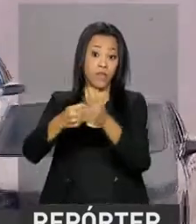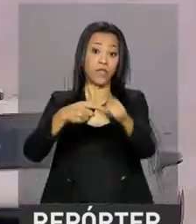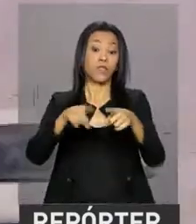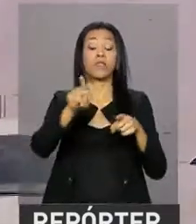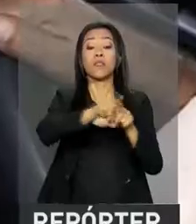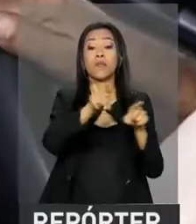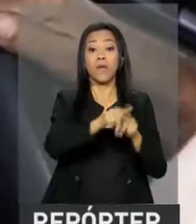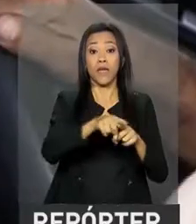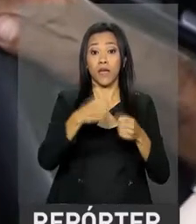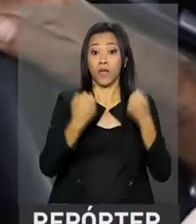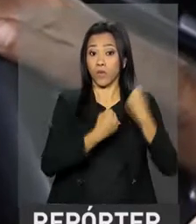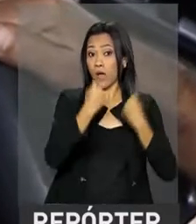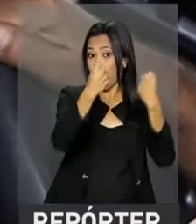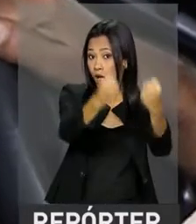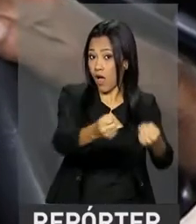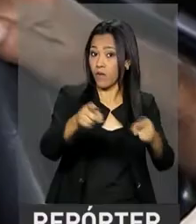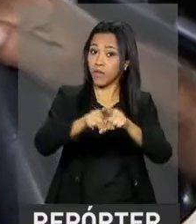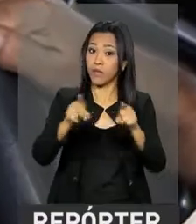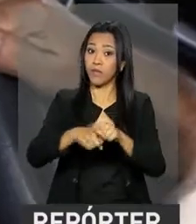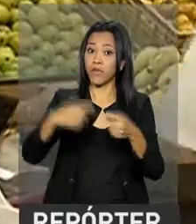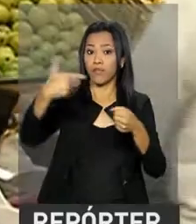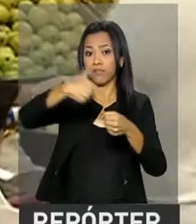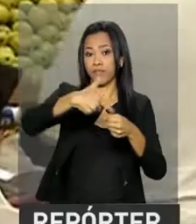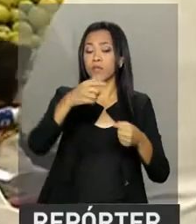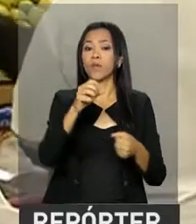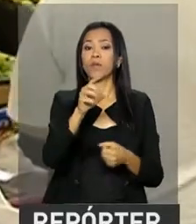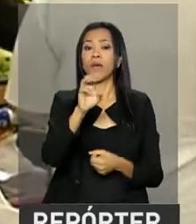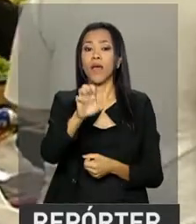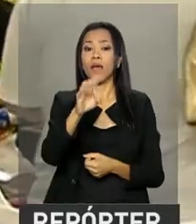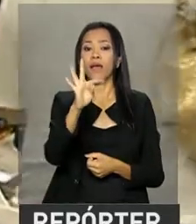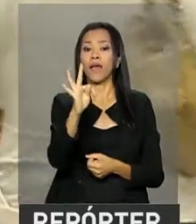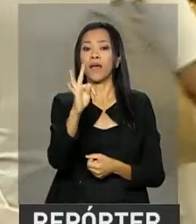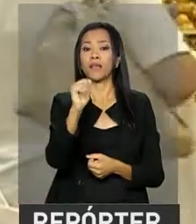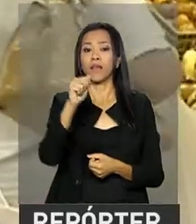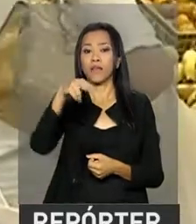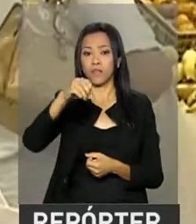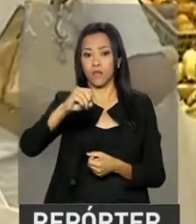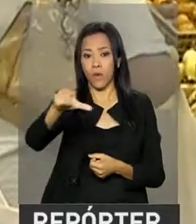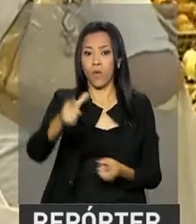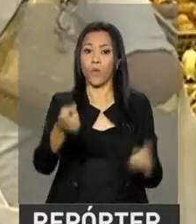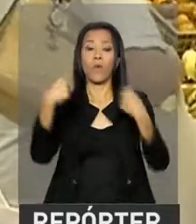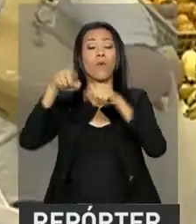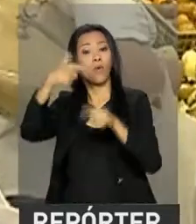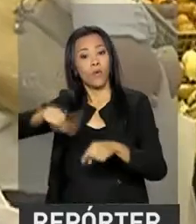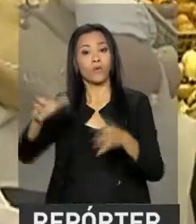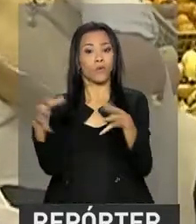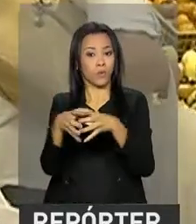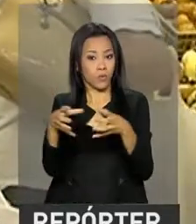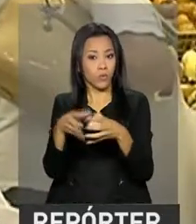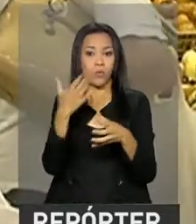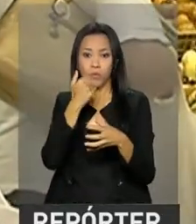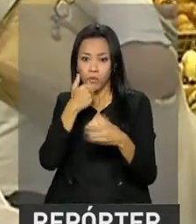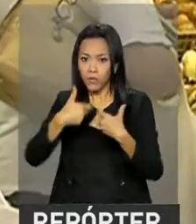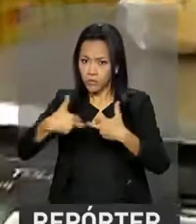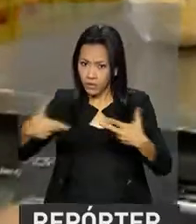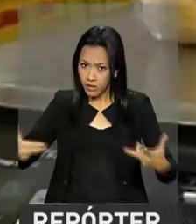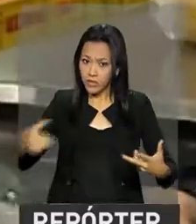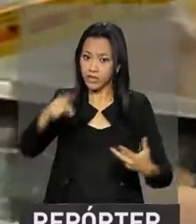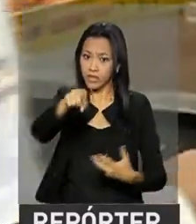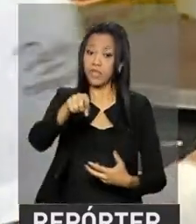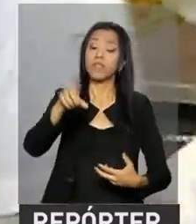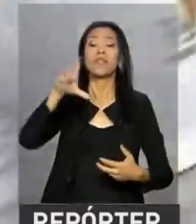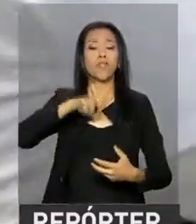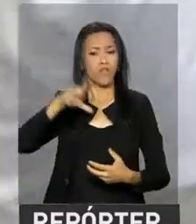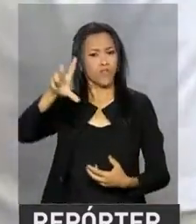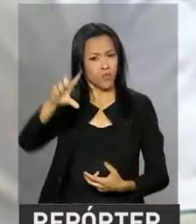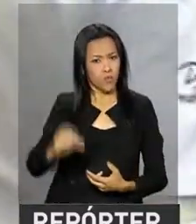do etanol. Gastando menos, bem menos. Já o grupo Alimentos e Bebidas, responsável por 1/4 das despesas das famílias, registrou